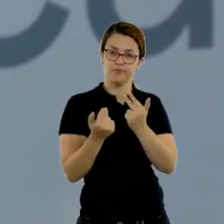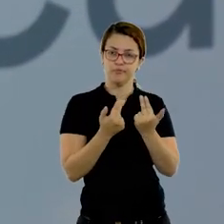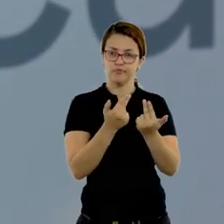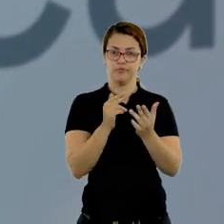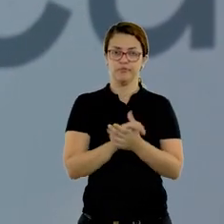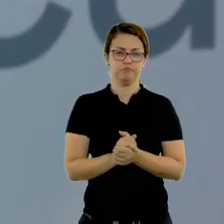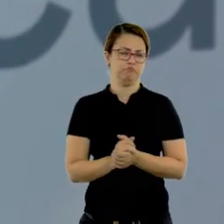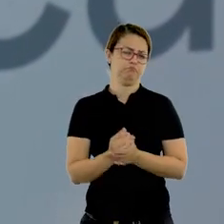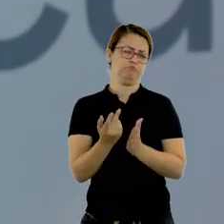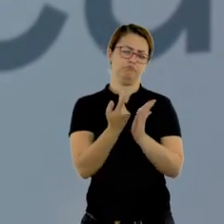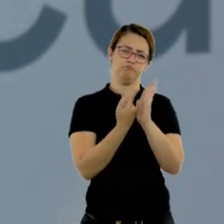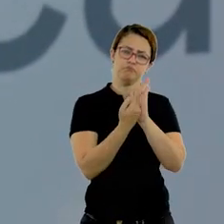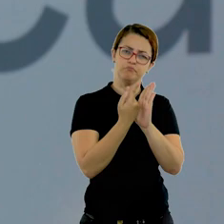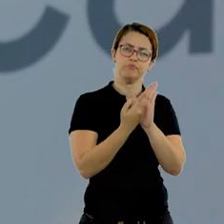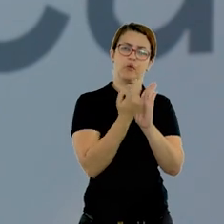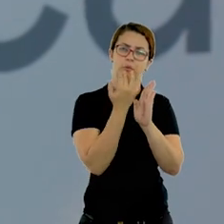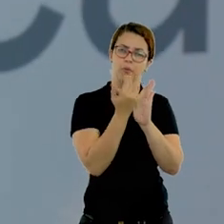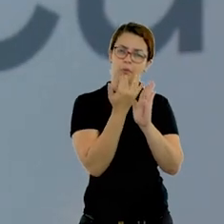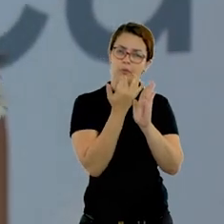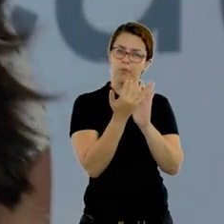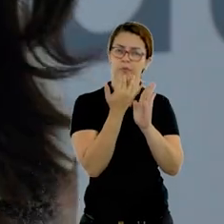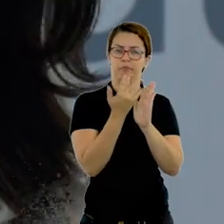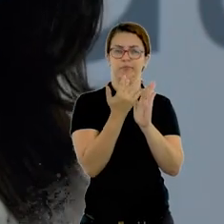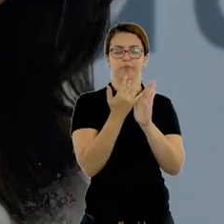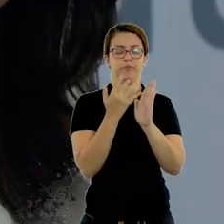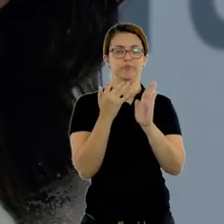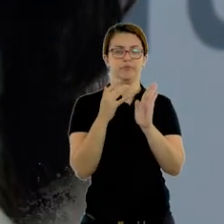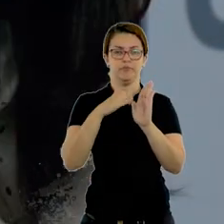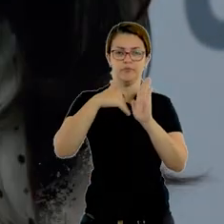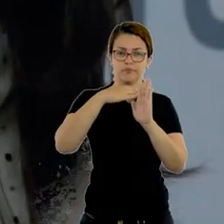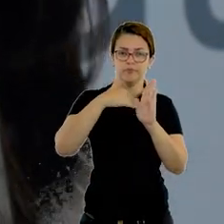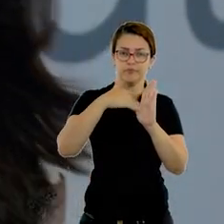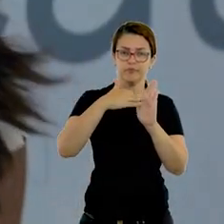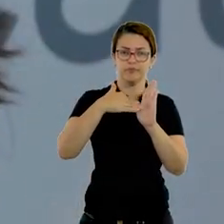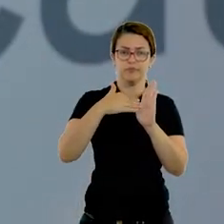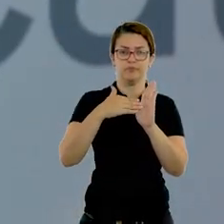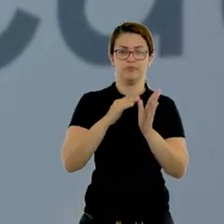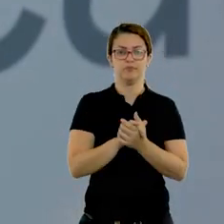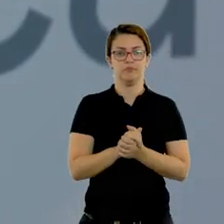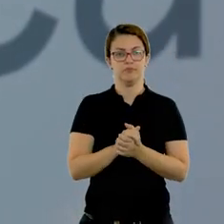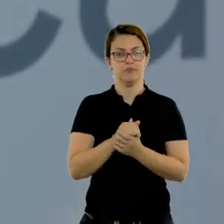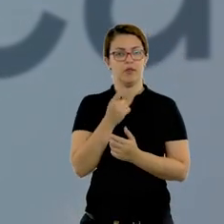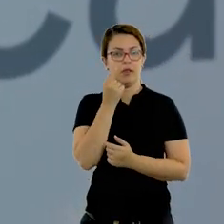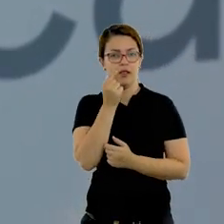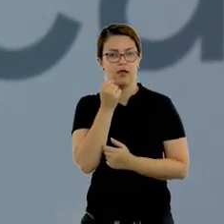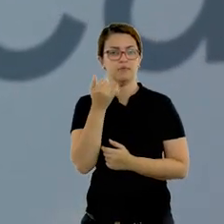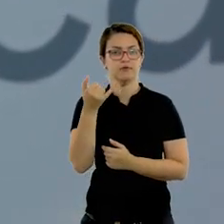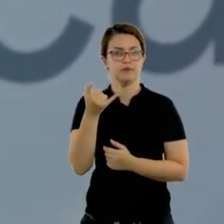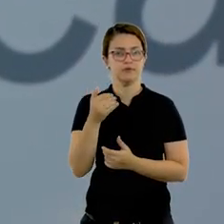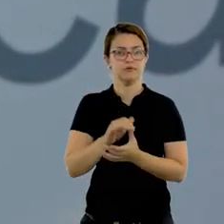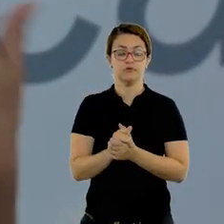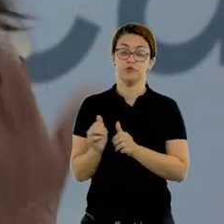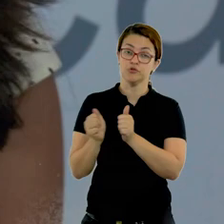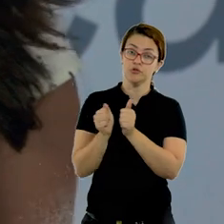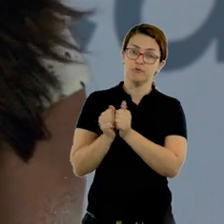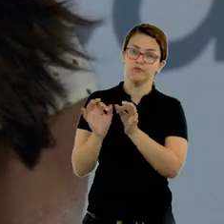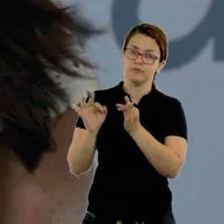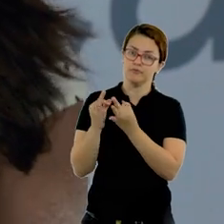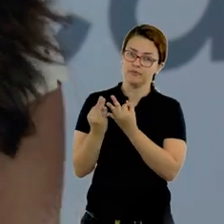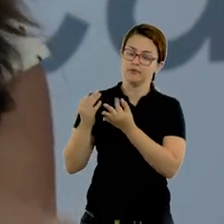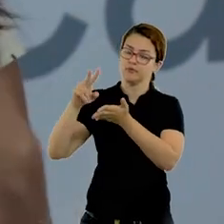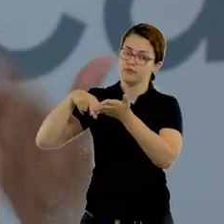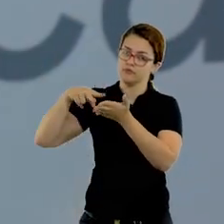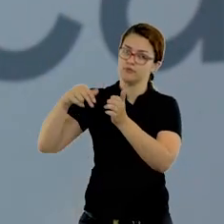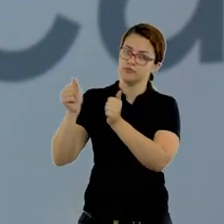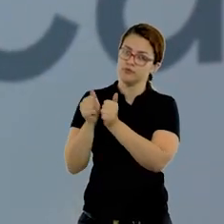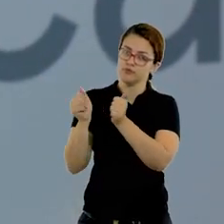ok? Pinta bem bonitinho, usem lápis de cor, canetinha, deixa o seu livrinho bem bonitinho, depois chama alguém da sua casa, faz a leitura com